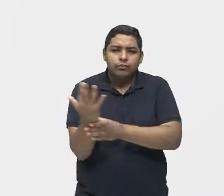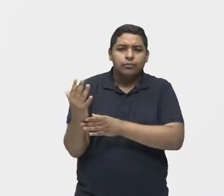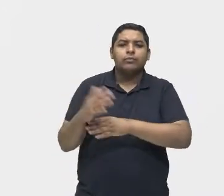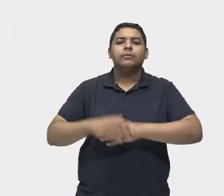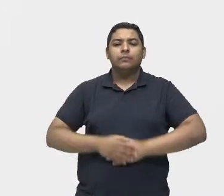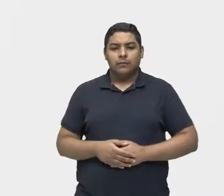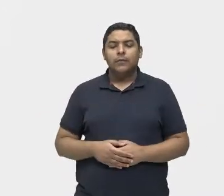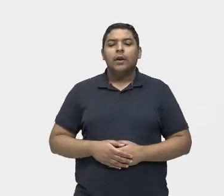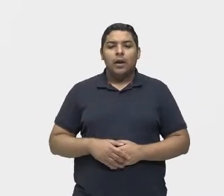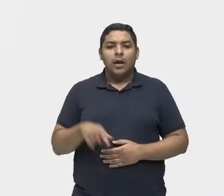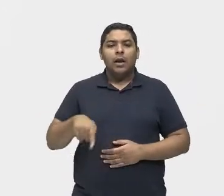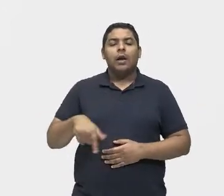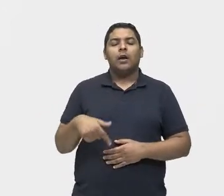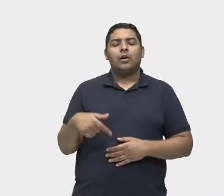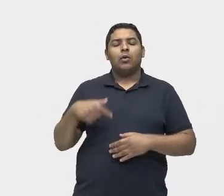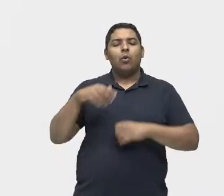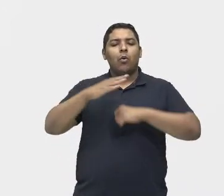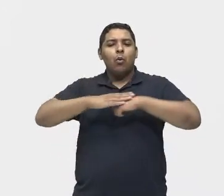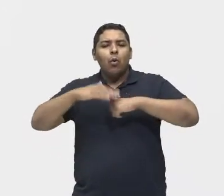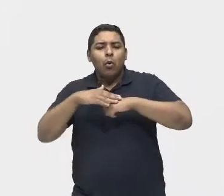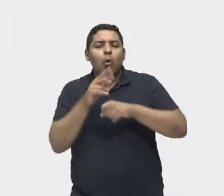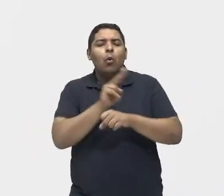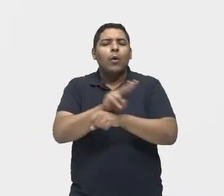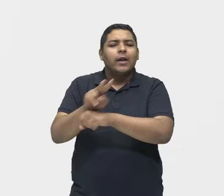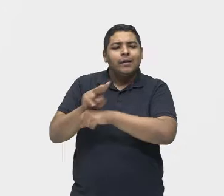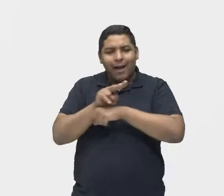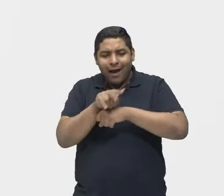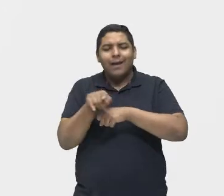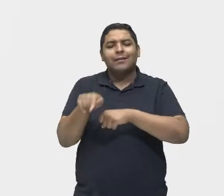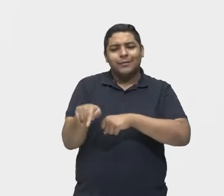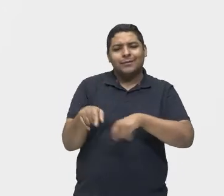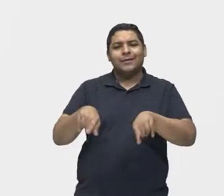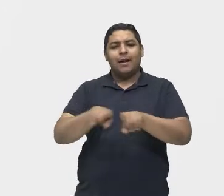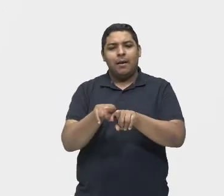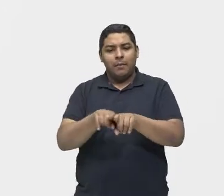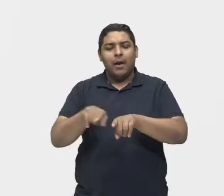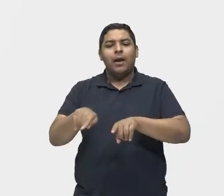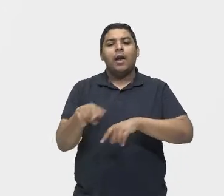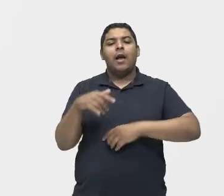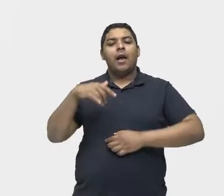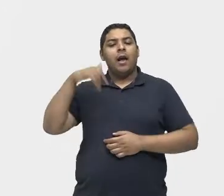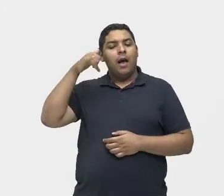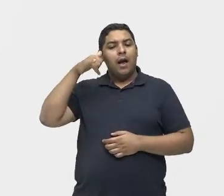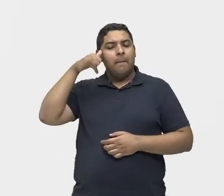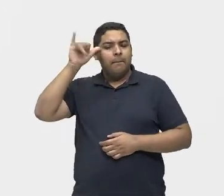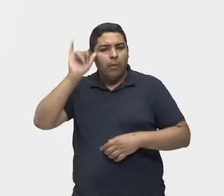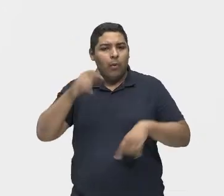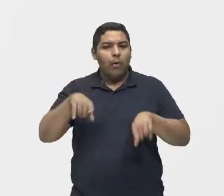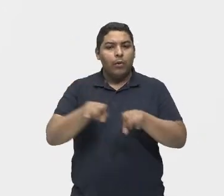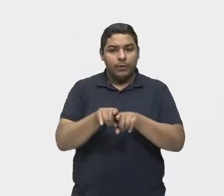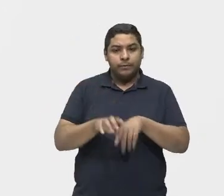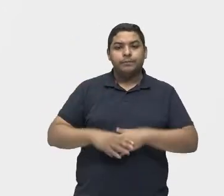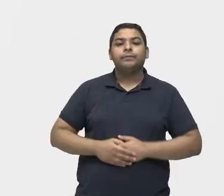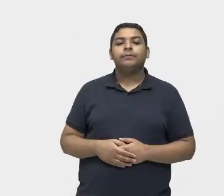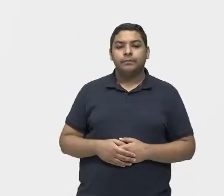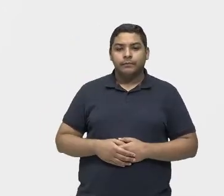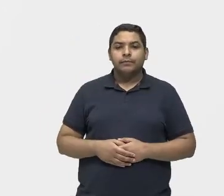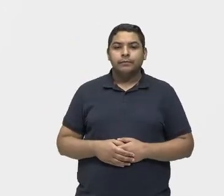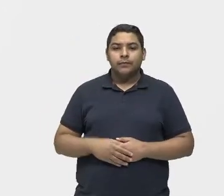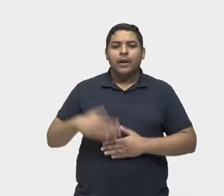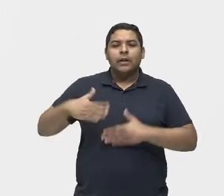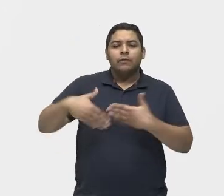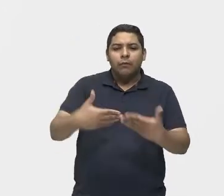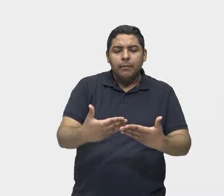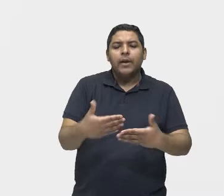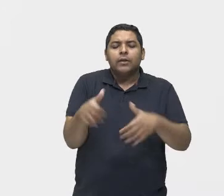manadas, domesticação dos animais, desenvolvimento das primeiras instituições, desenvolvimento da cerâmica.